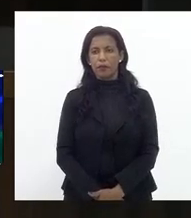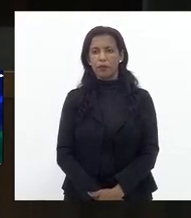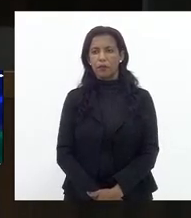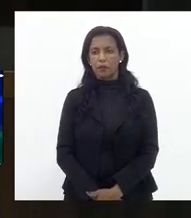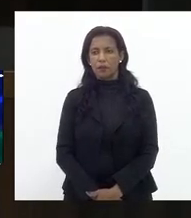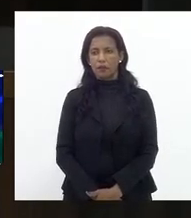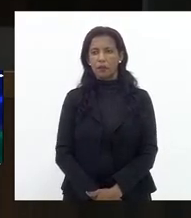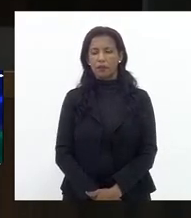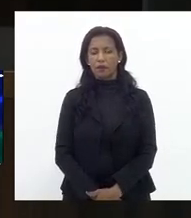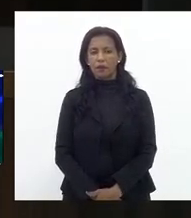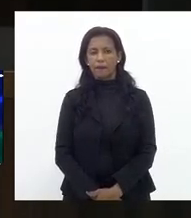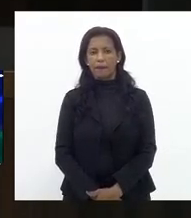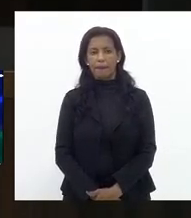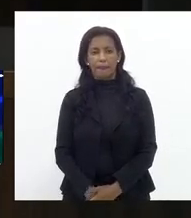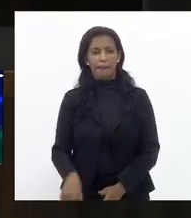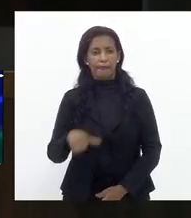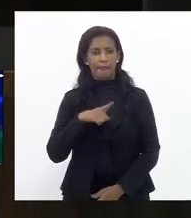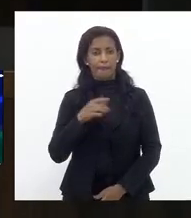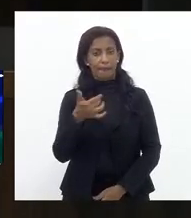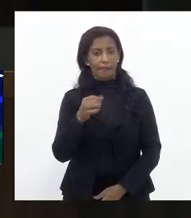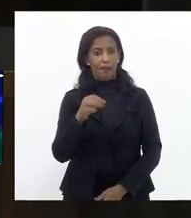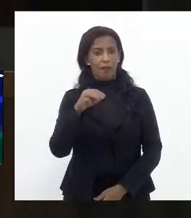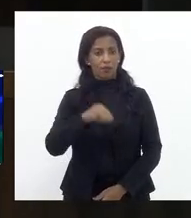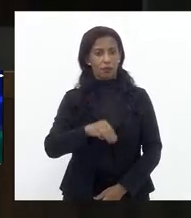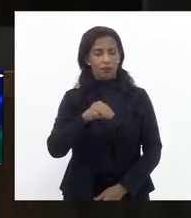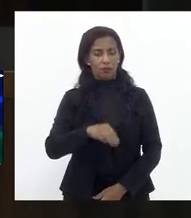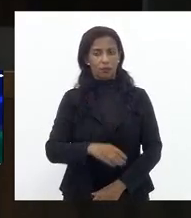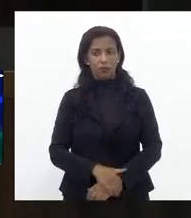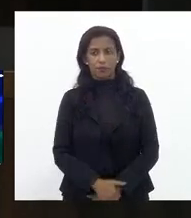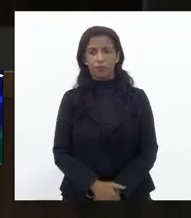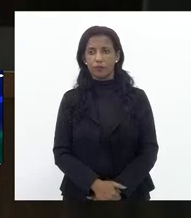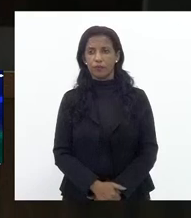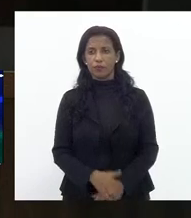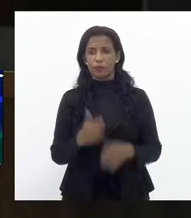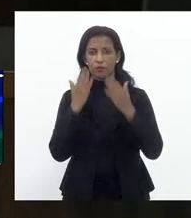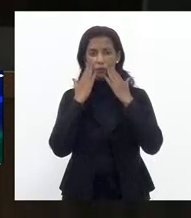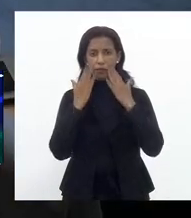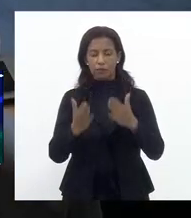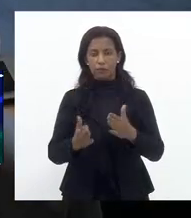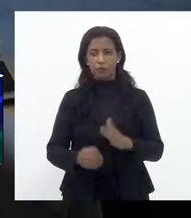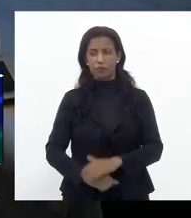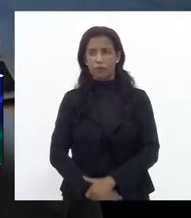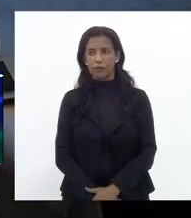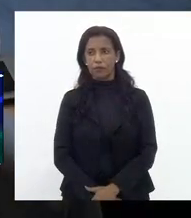Coelho, Vossa Excelência tem 10 minutos para a sua manifestação.